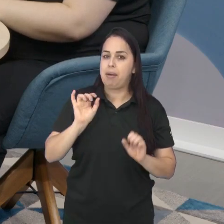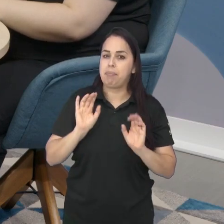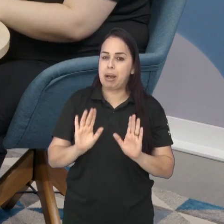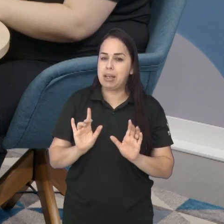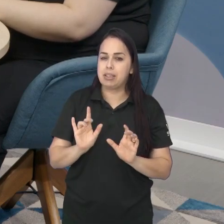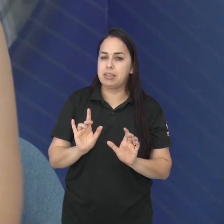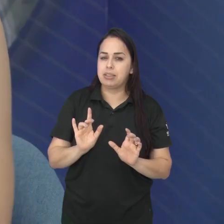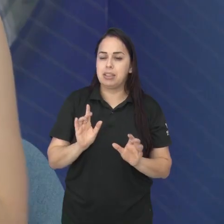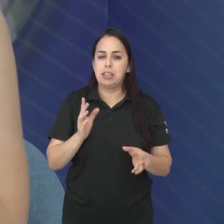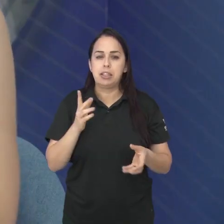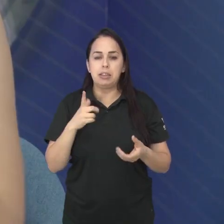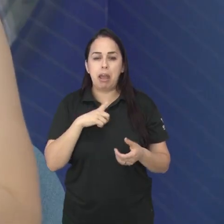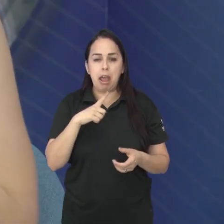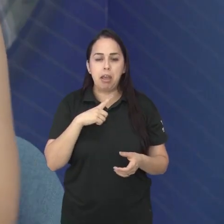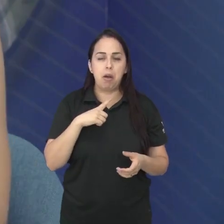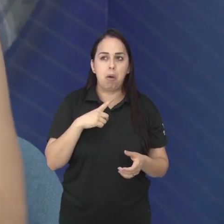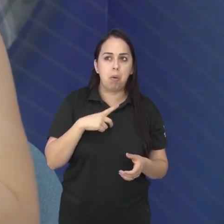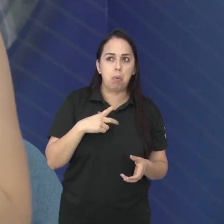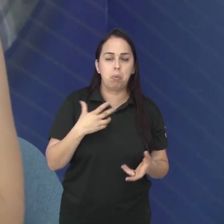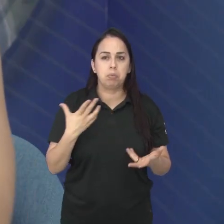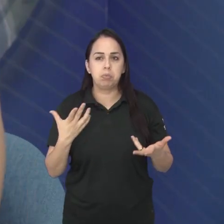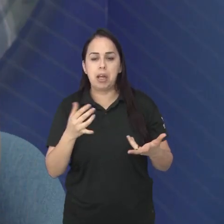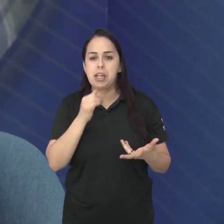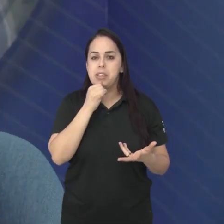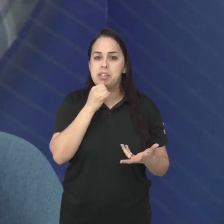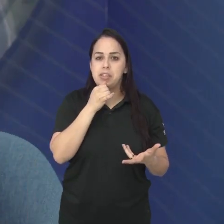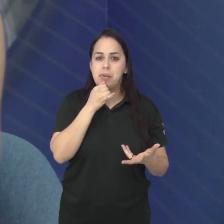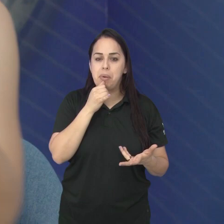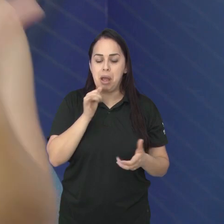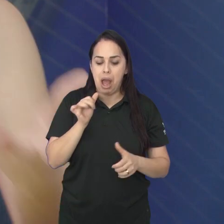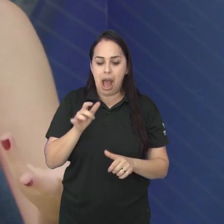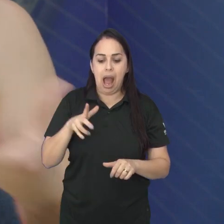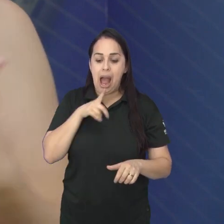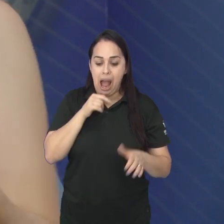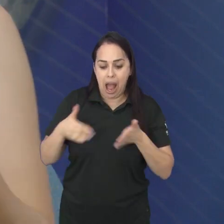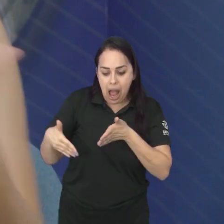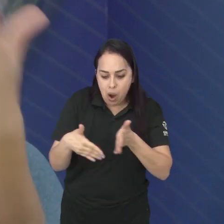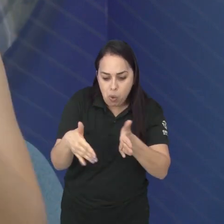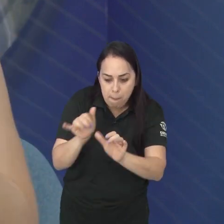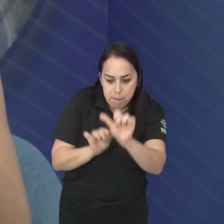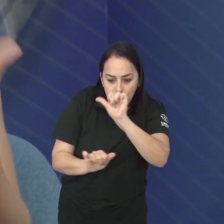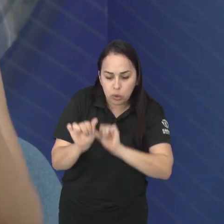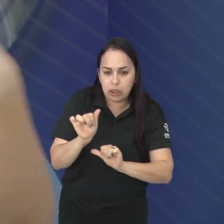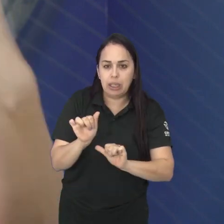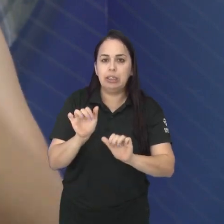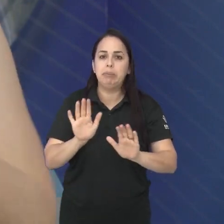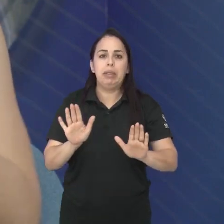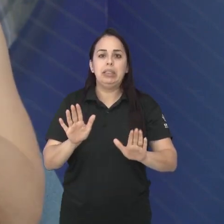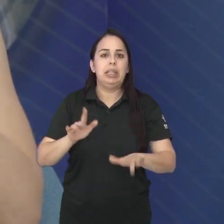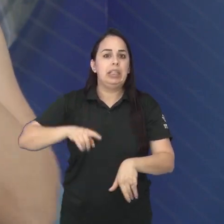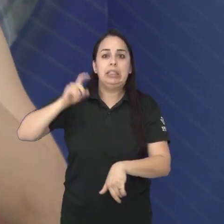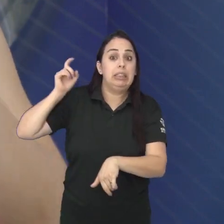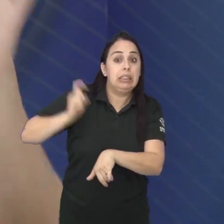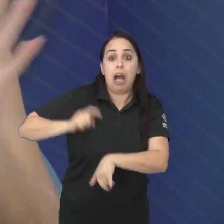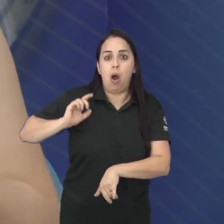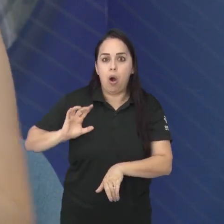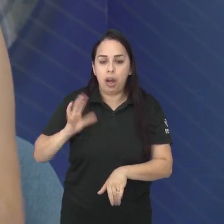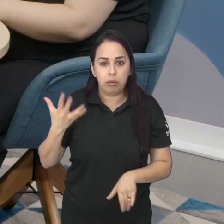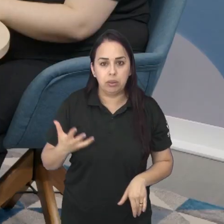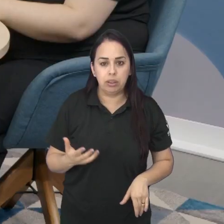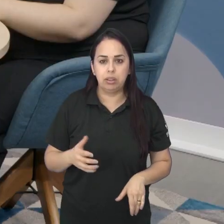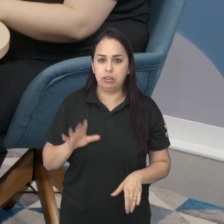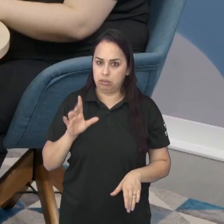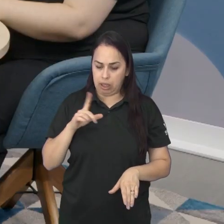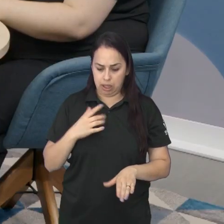é a palavra-chave, mas tem também alguns indícios, de repente a água fica turva, mas tem muitos casos que não, né? Realmente vem de uma vez,